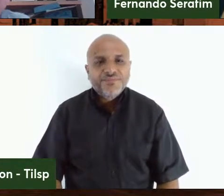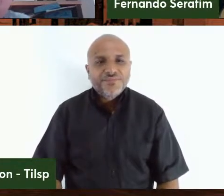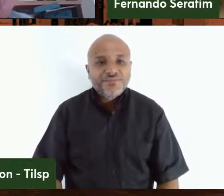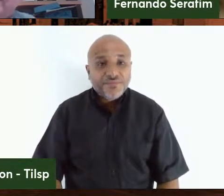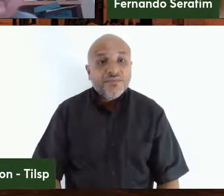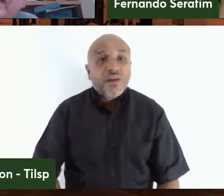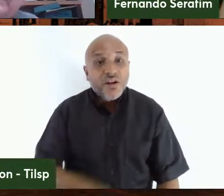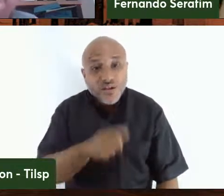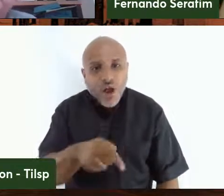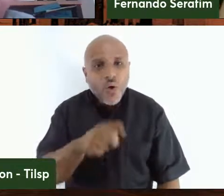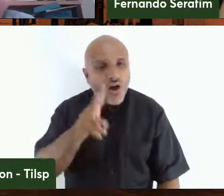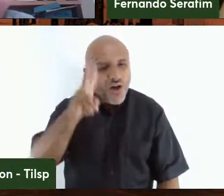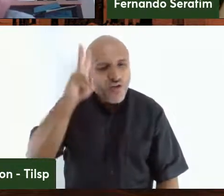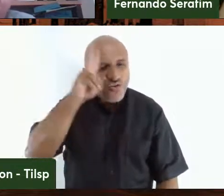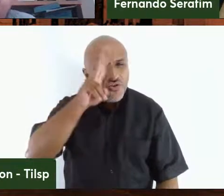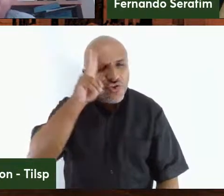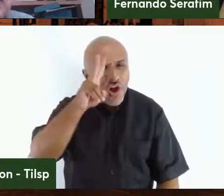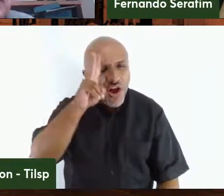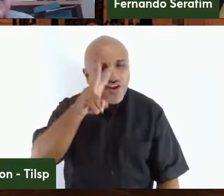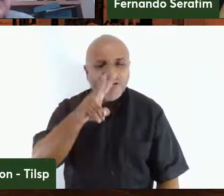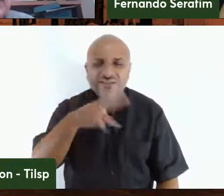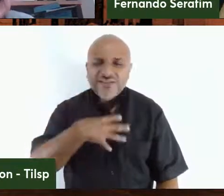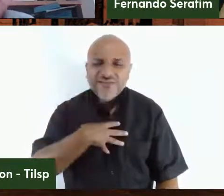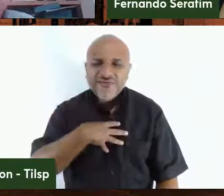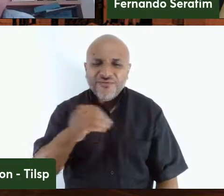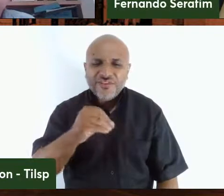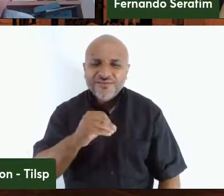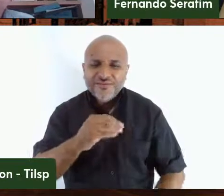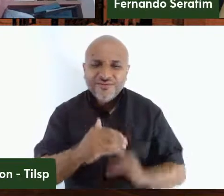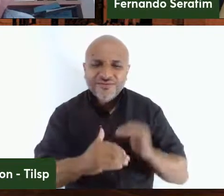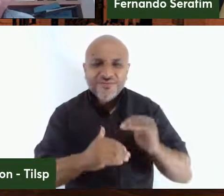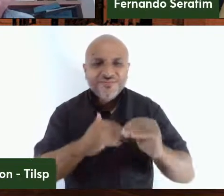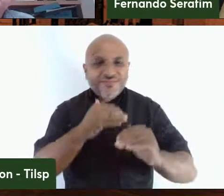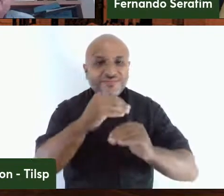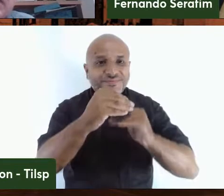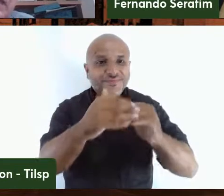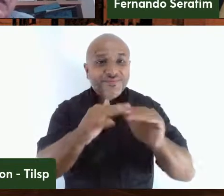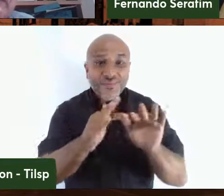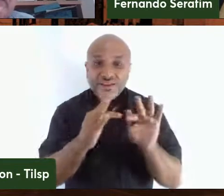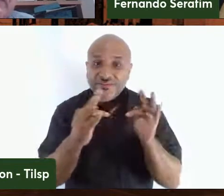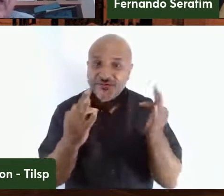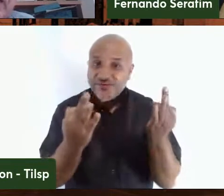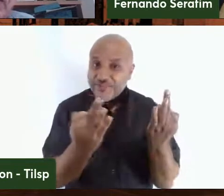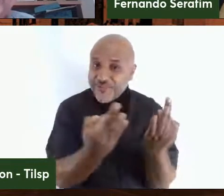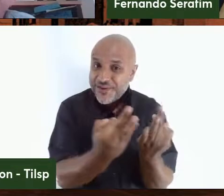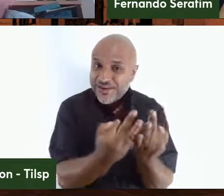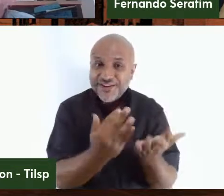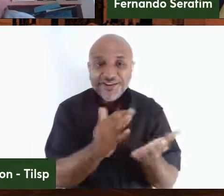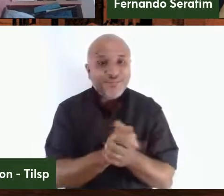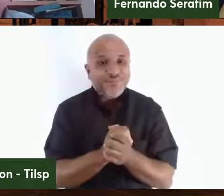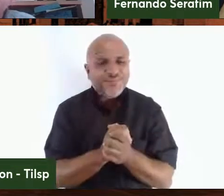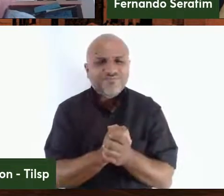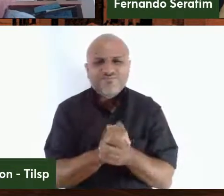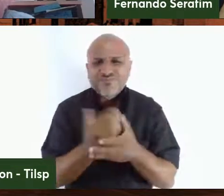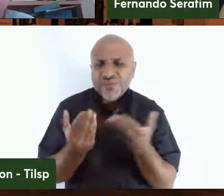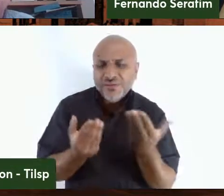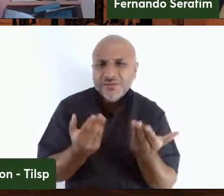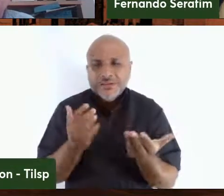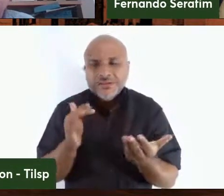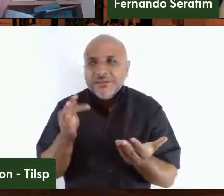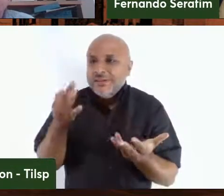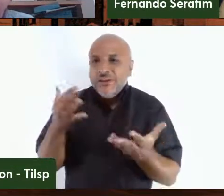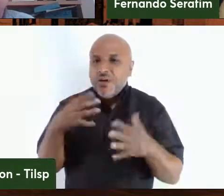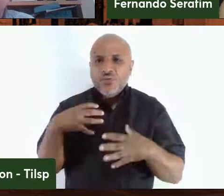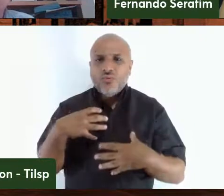Então, é a história desse filho natural, à margem da família, ou falsamente